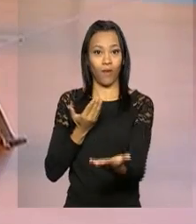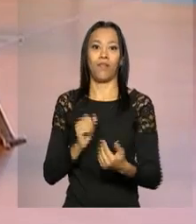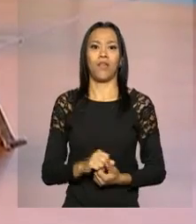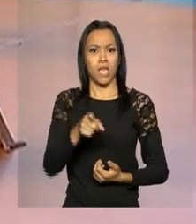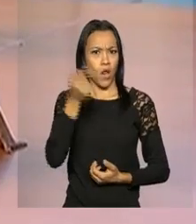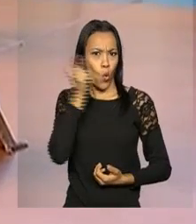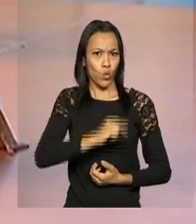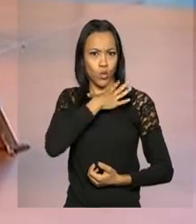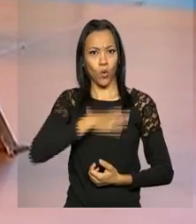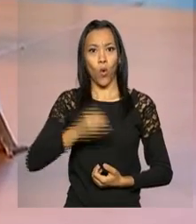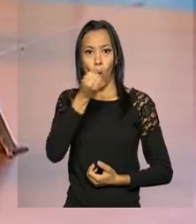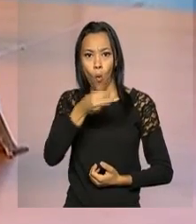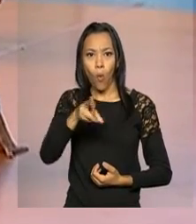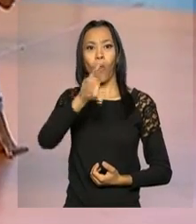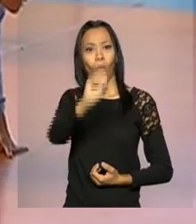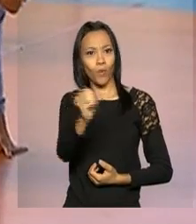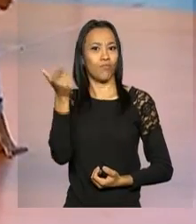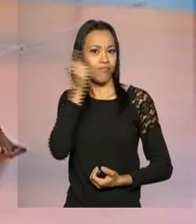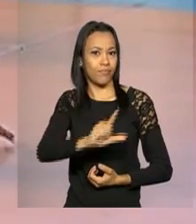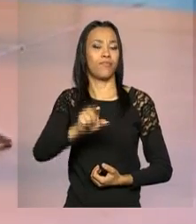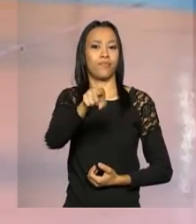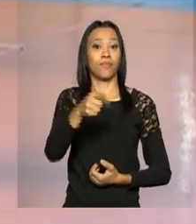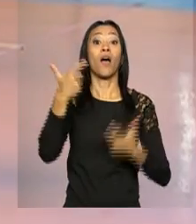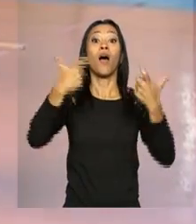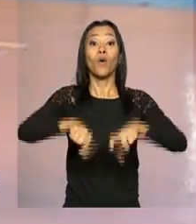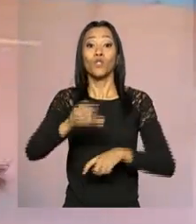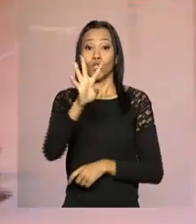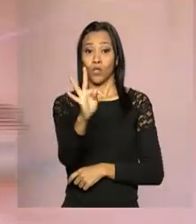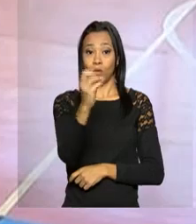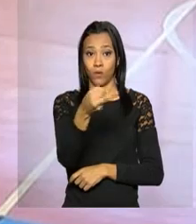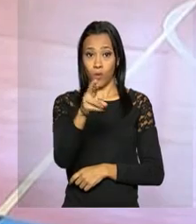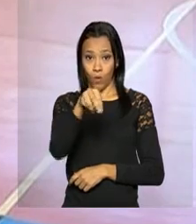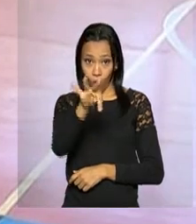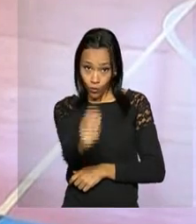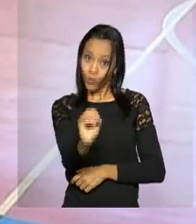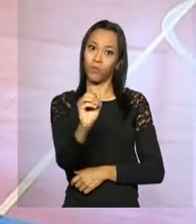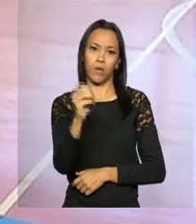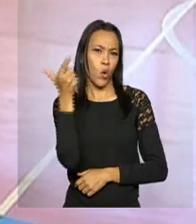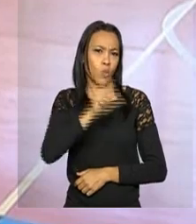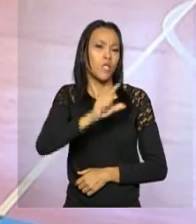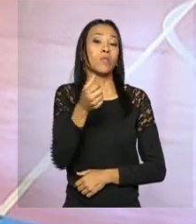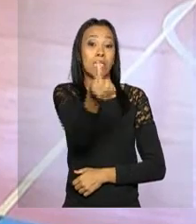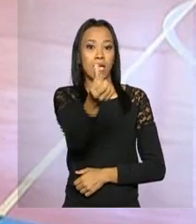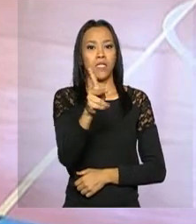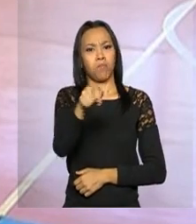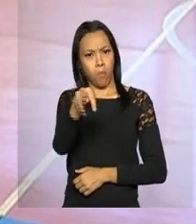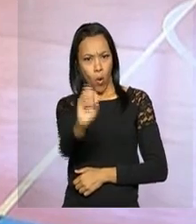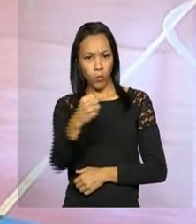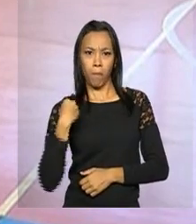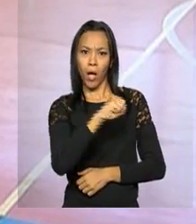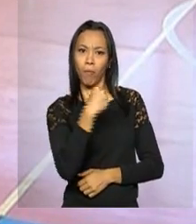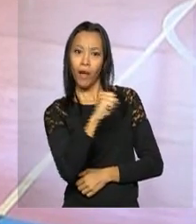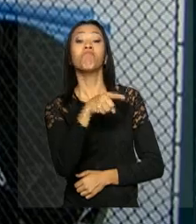o ouro para o Brasil nos Jogos Parapan-Americanos de Toronto em 2015, marcando 6 pontos na final contra a seleção